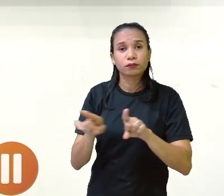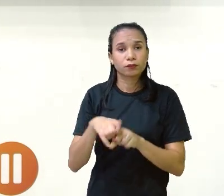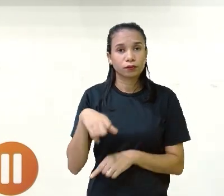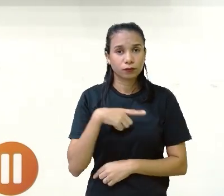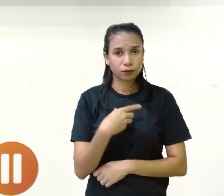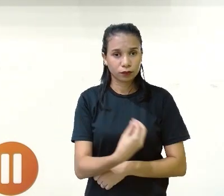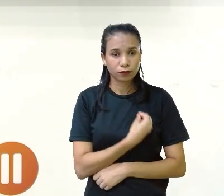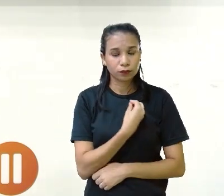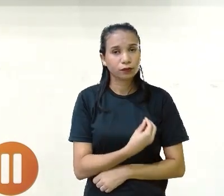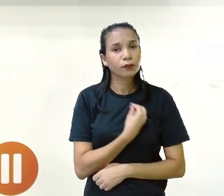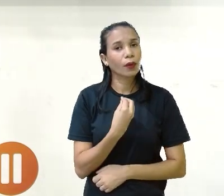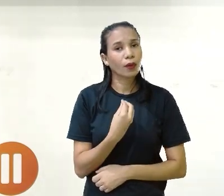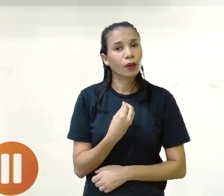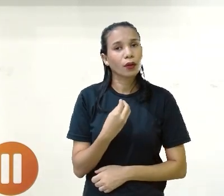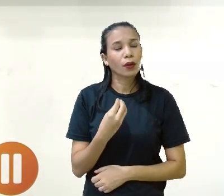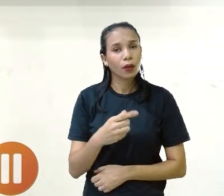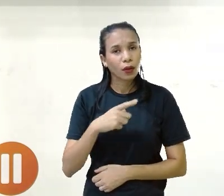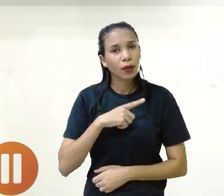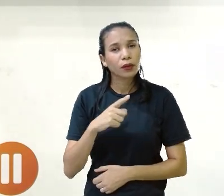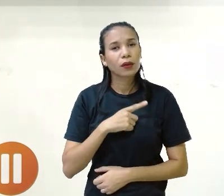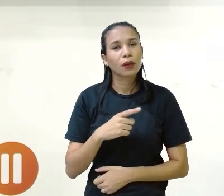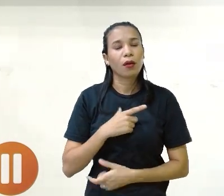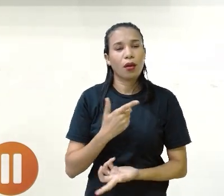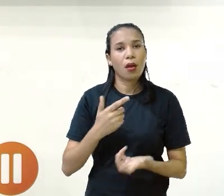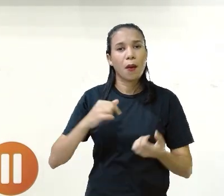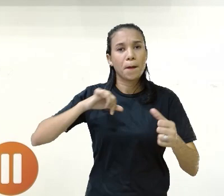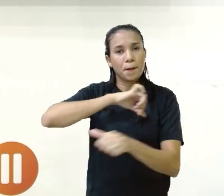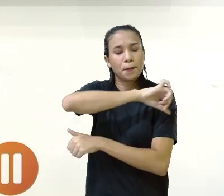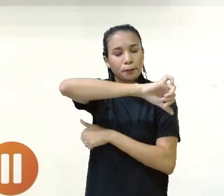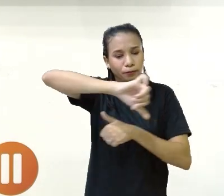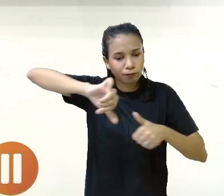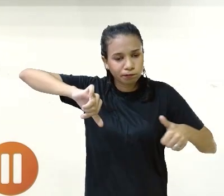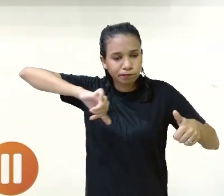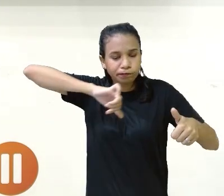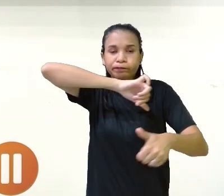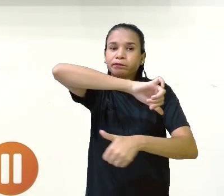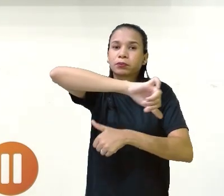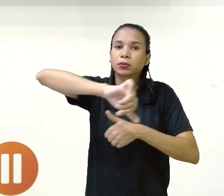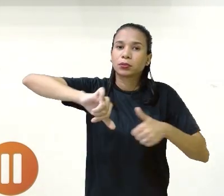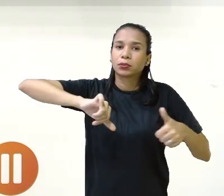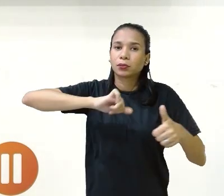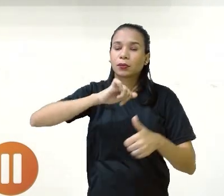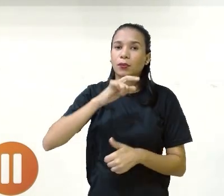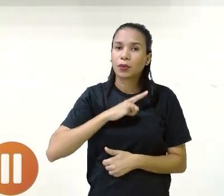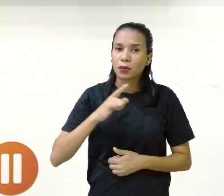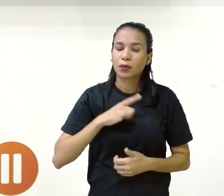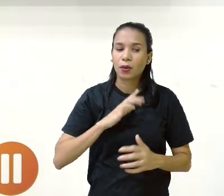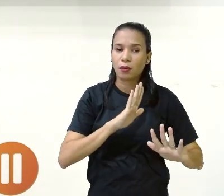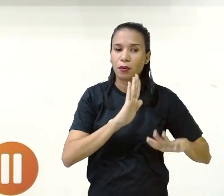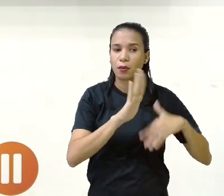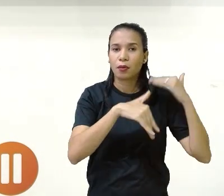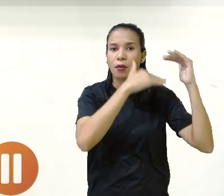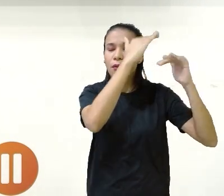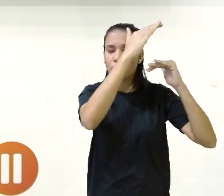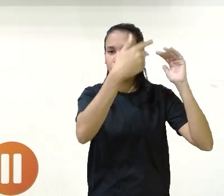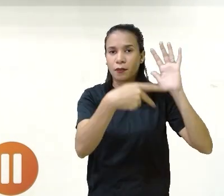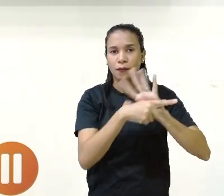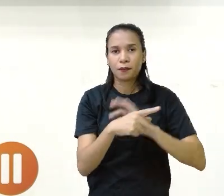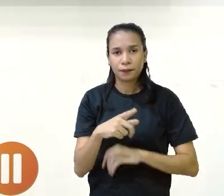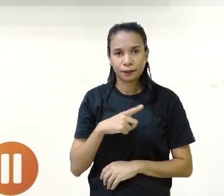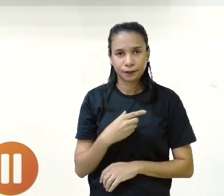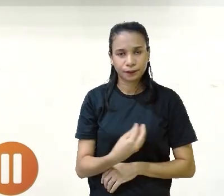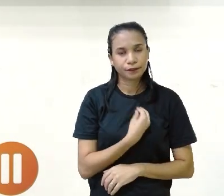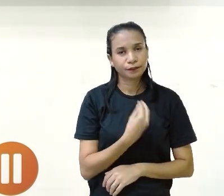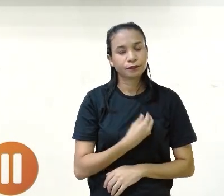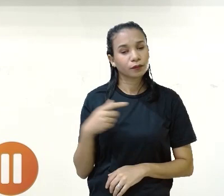situação, houveram algumas mudanças, né? Houveram algumas evoluções, vamos dizer assim. A